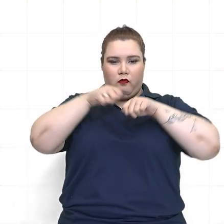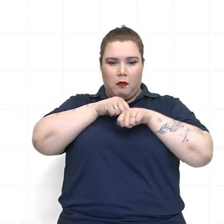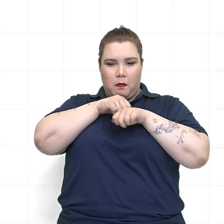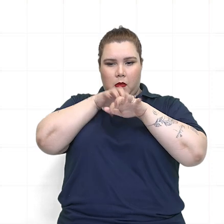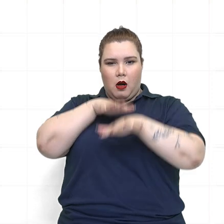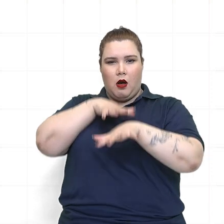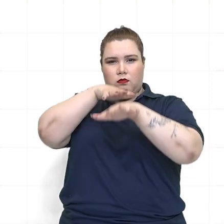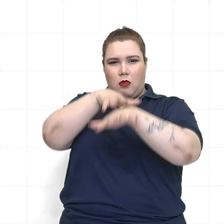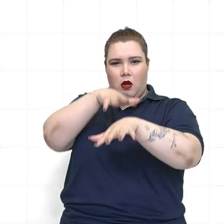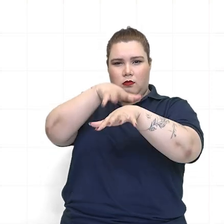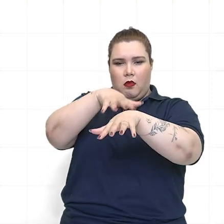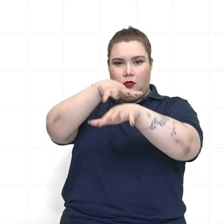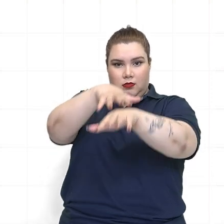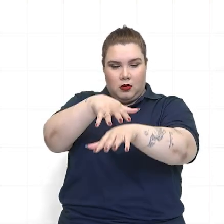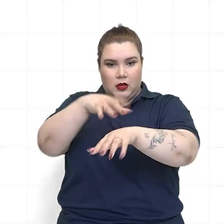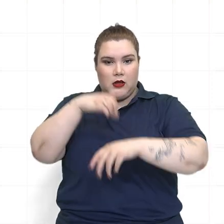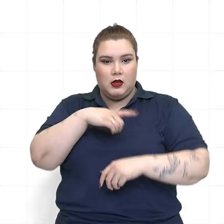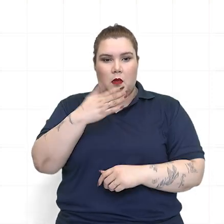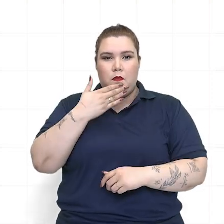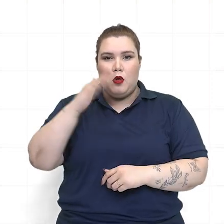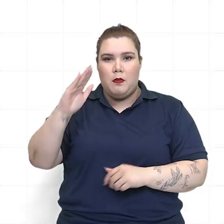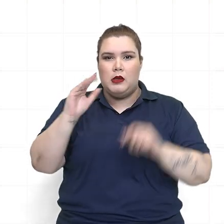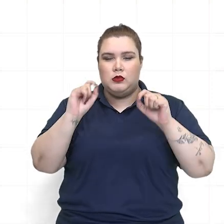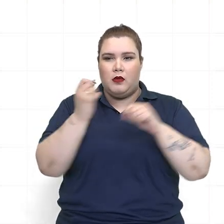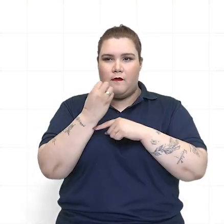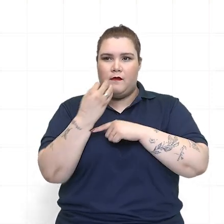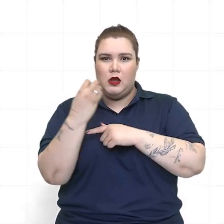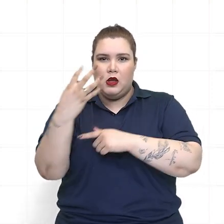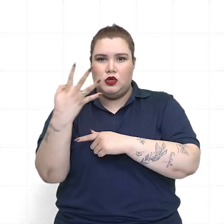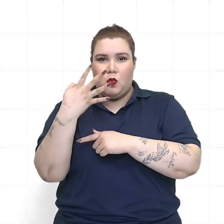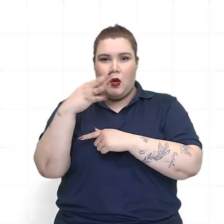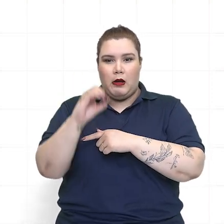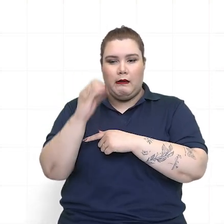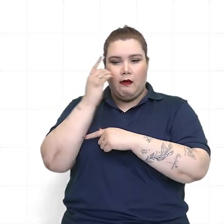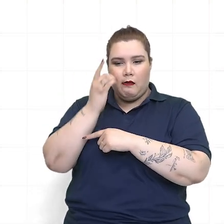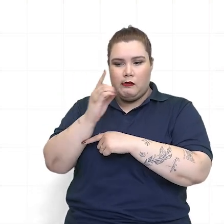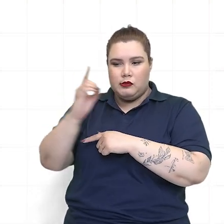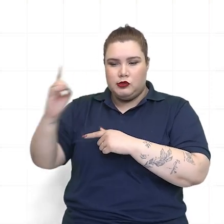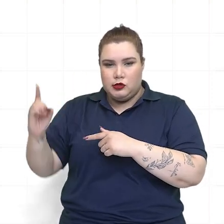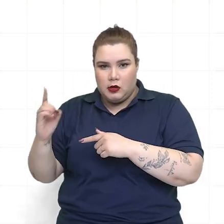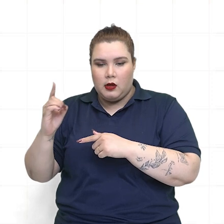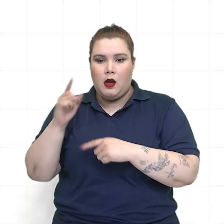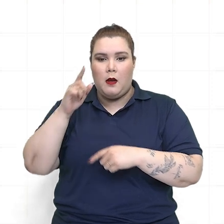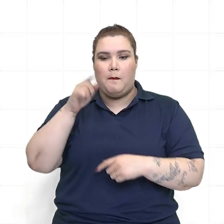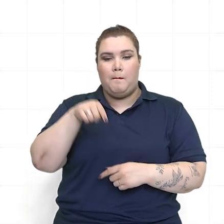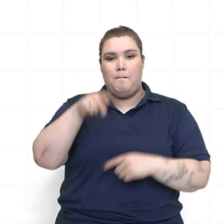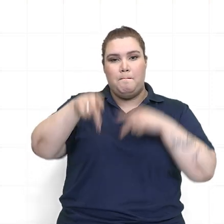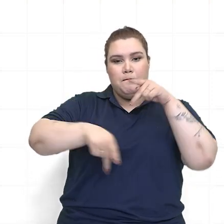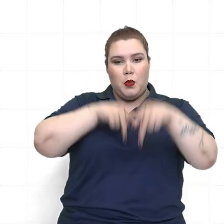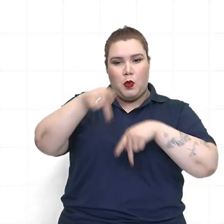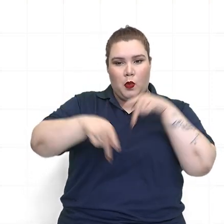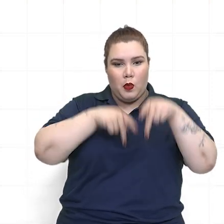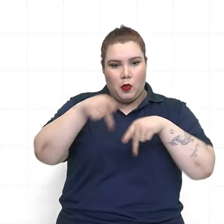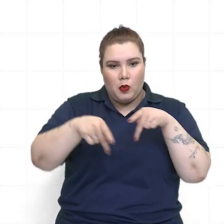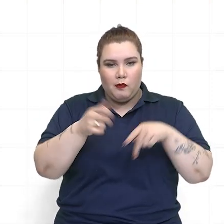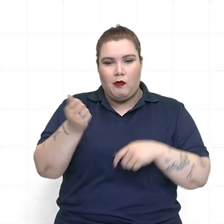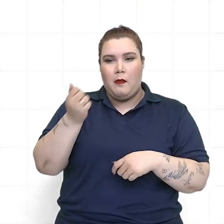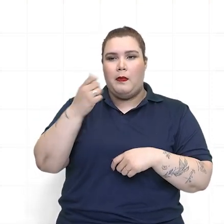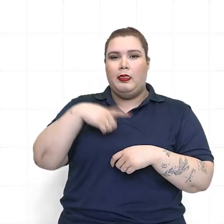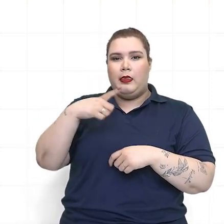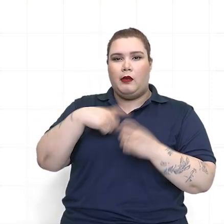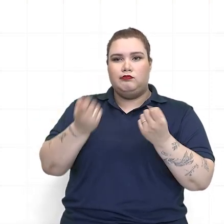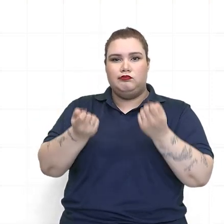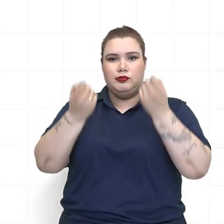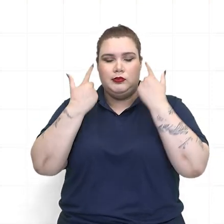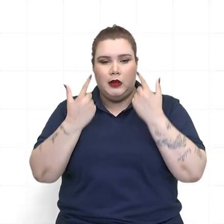da promessa de uma viagem de 40 dias para a Palestina, a teimosia do povo contra seu Deus resultou em